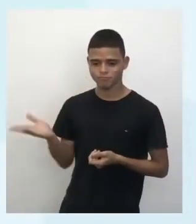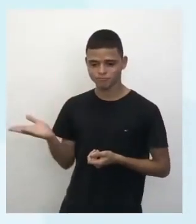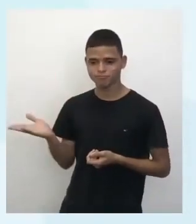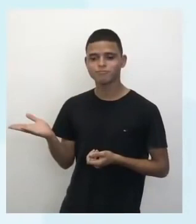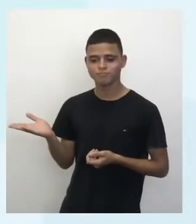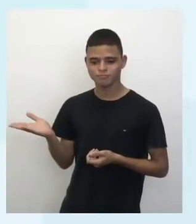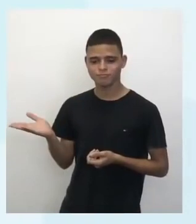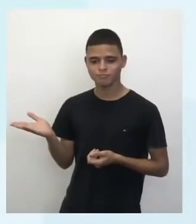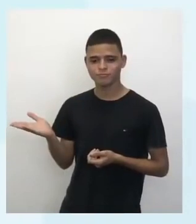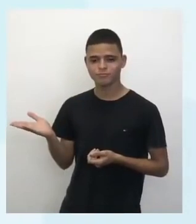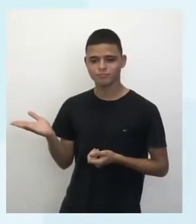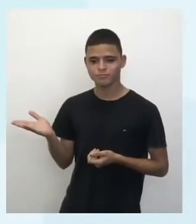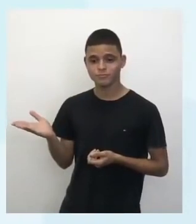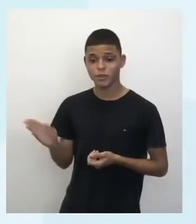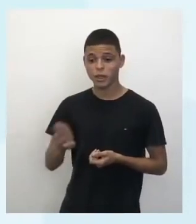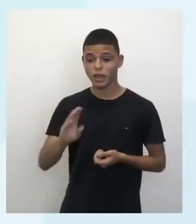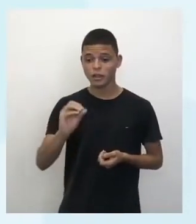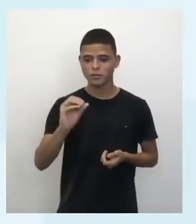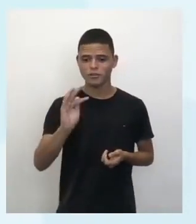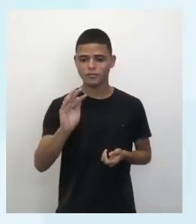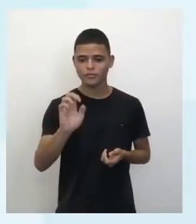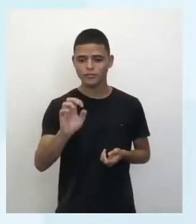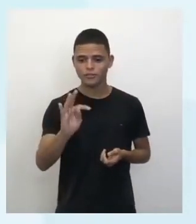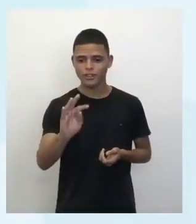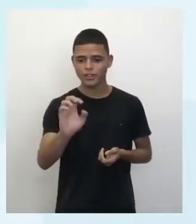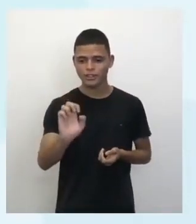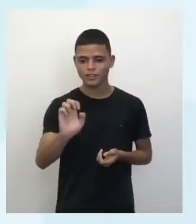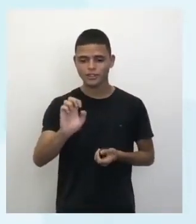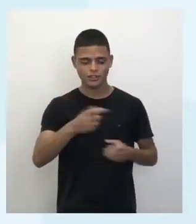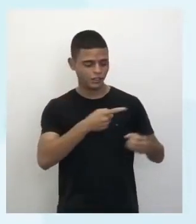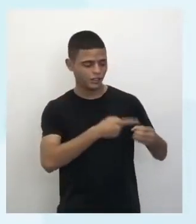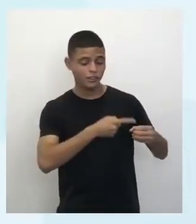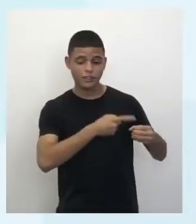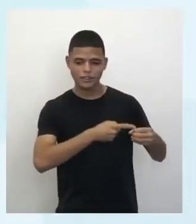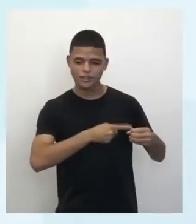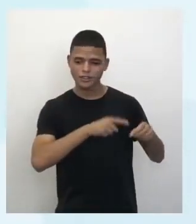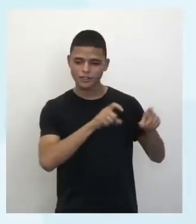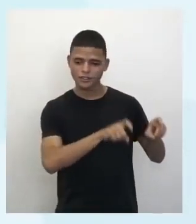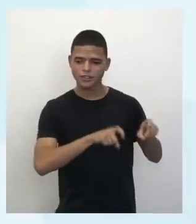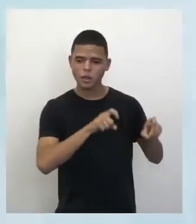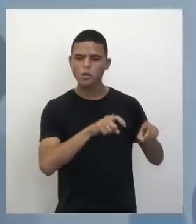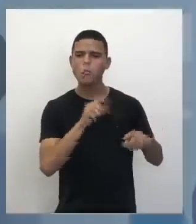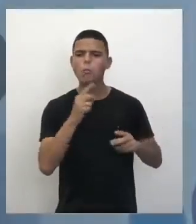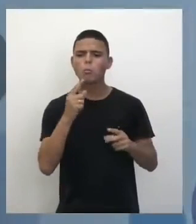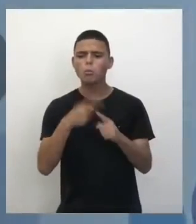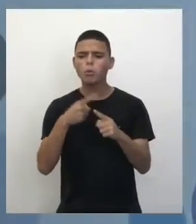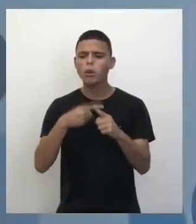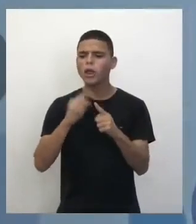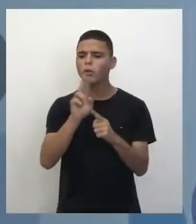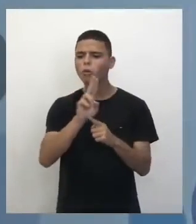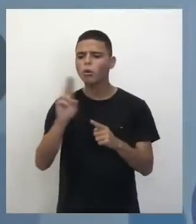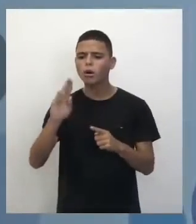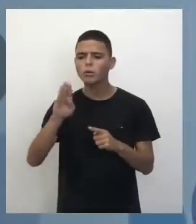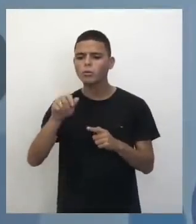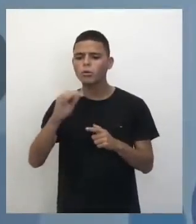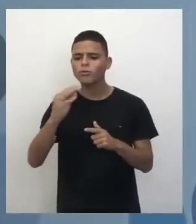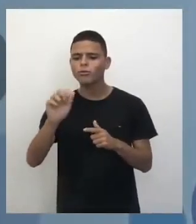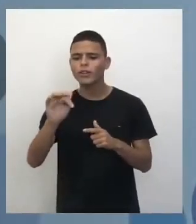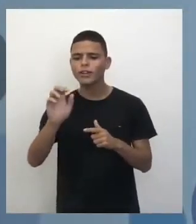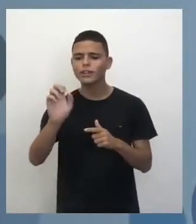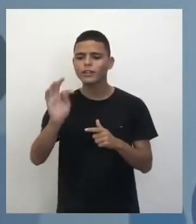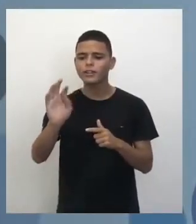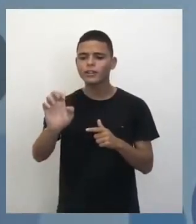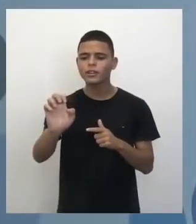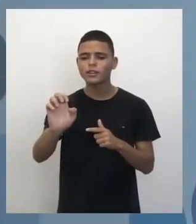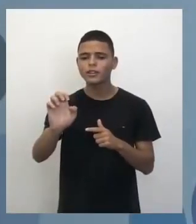de Bofete. Aí eu perguntei para ele por que a cidade tem esse nome de Bofete, e ele me falou que tinha algo a